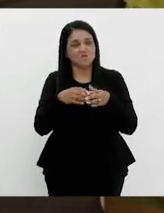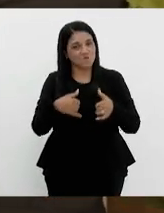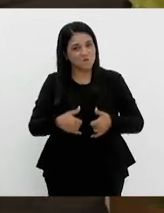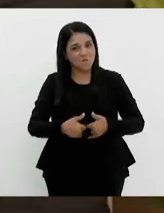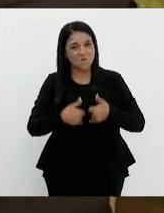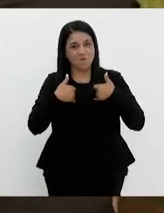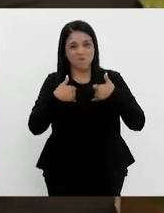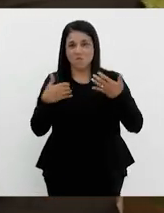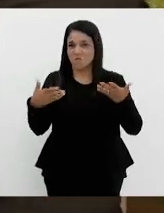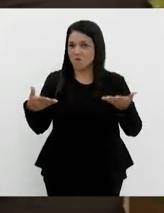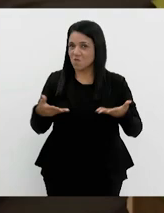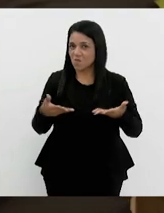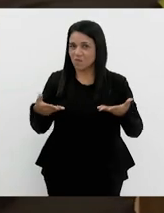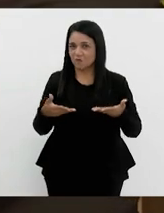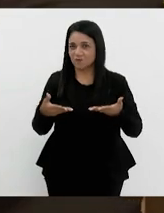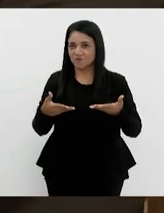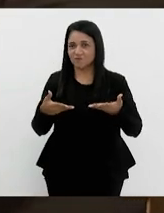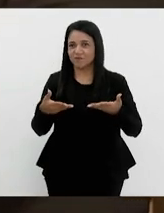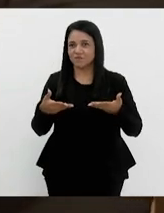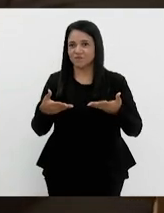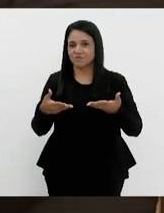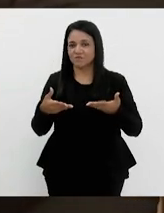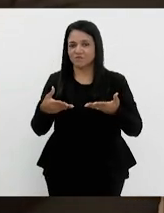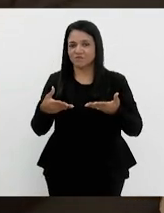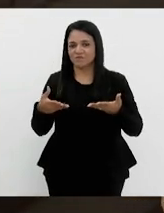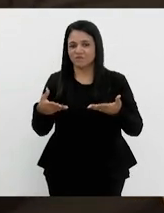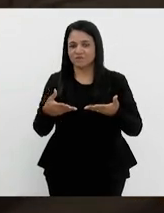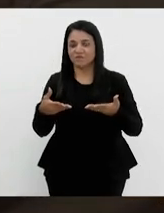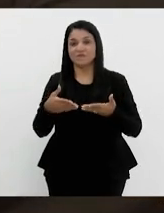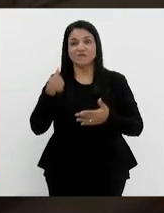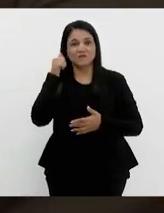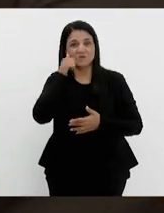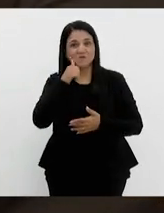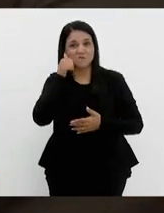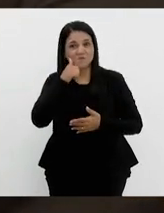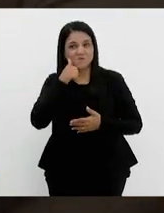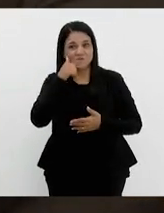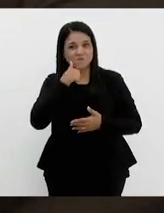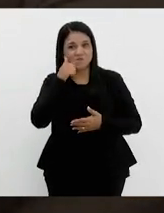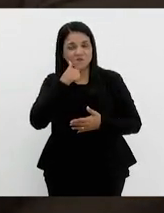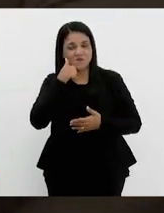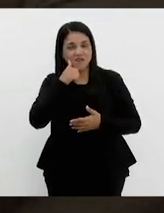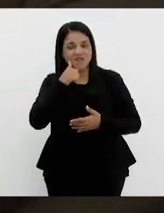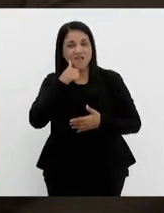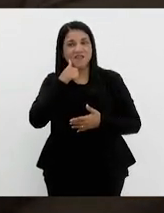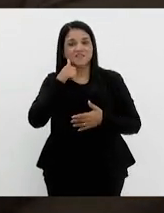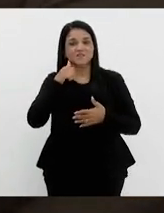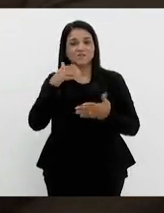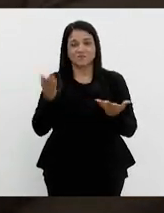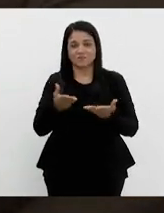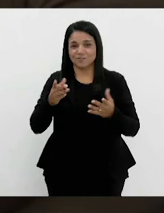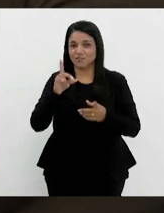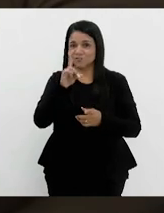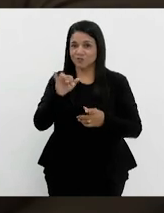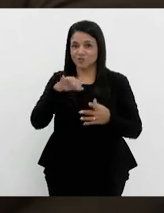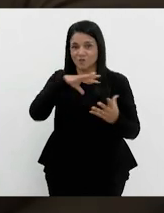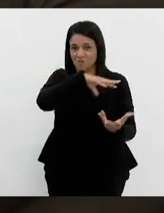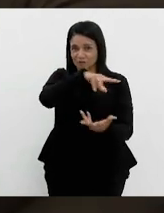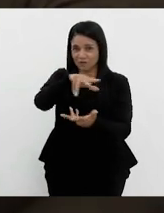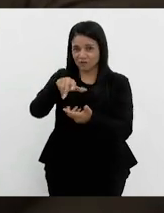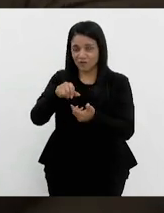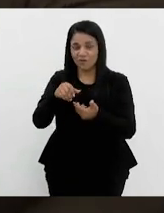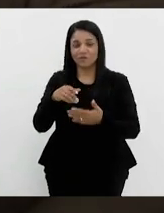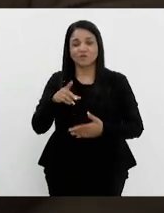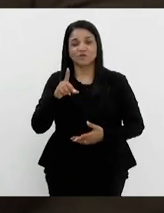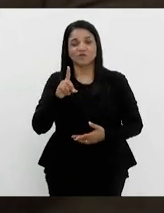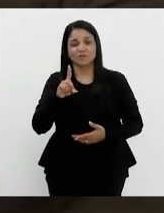hoje no item Women 20 que é das Mulheres nesse dia internacional internacional das mulheres convido a senhora Nina Silva CEO do